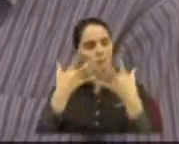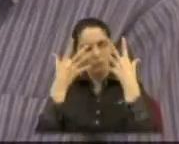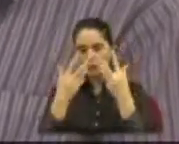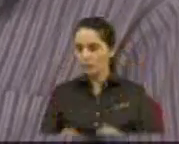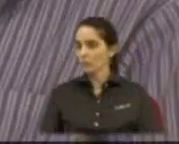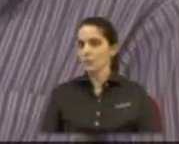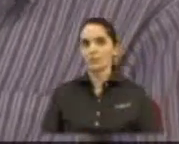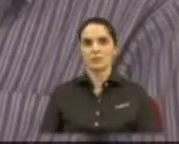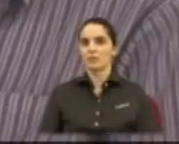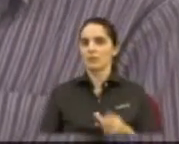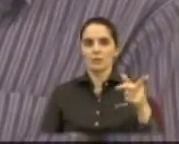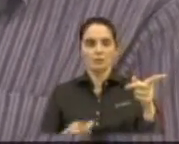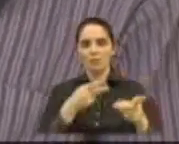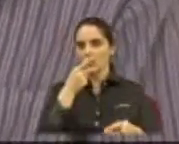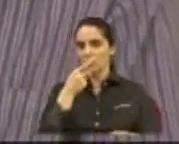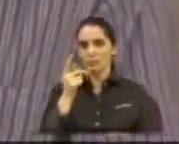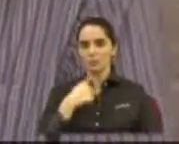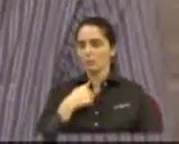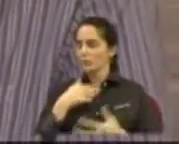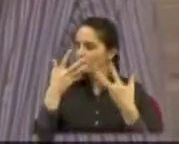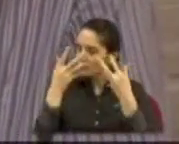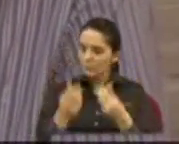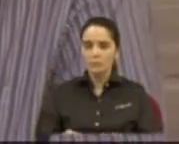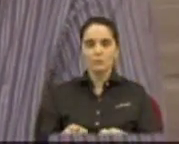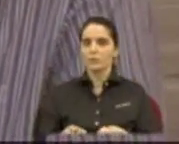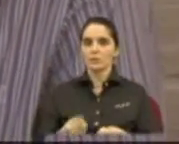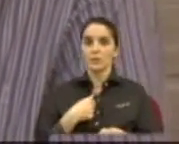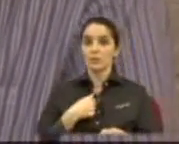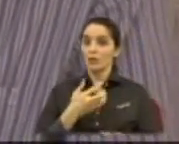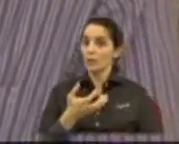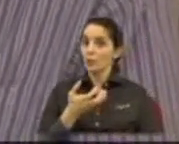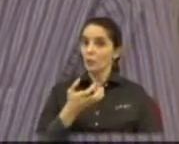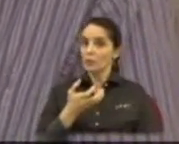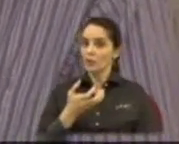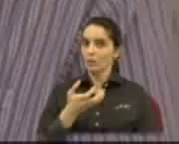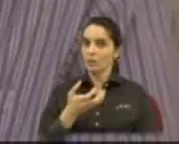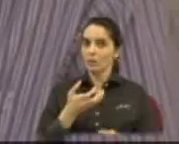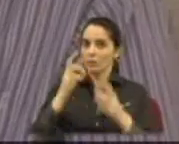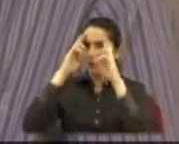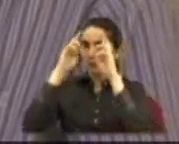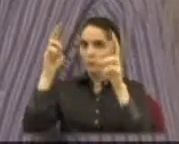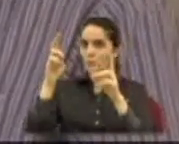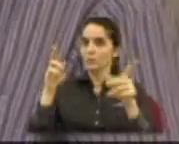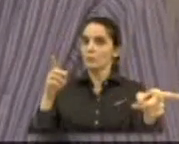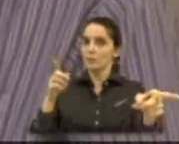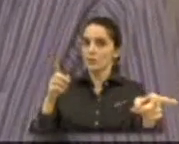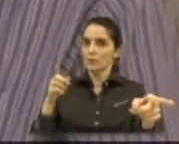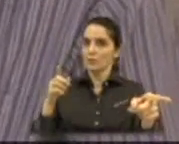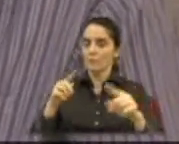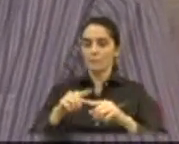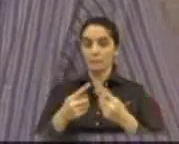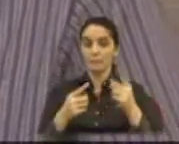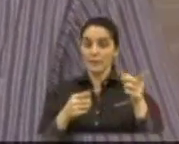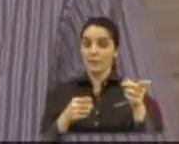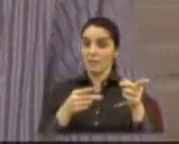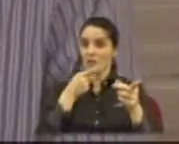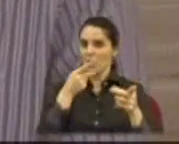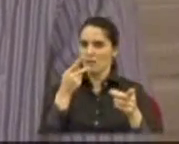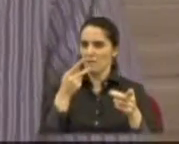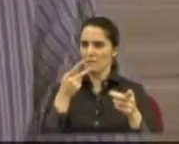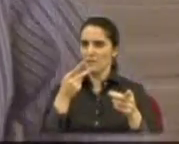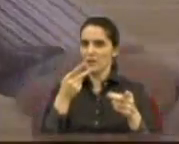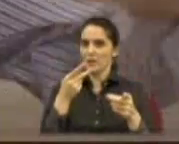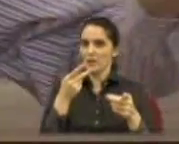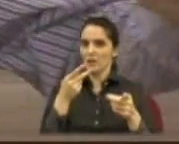engolir a seco o que essa mulher falou. Quero respeitar ela com a capacidade que ela pode ter, mas vir aqui falar,